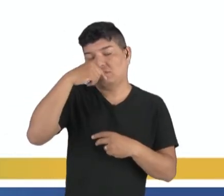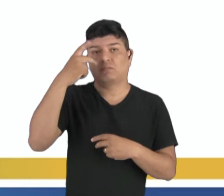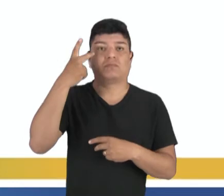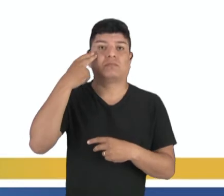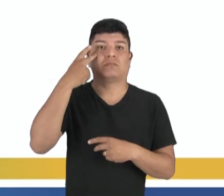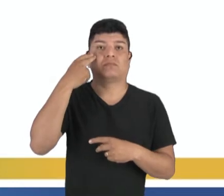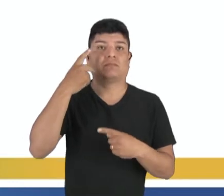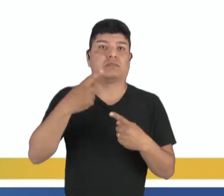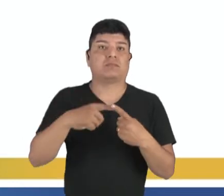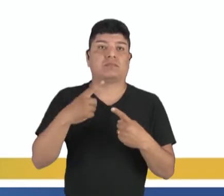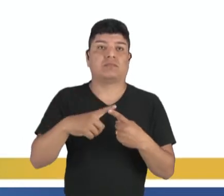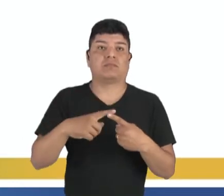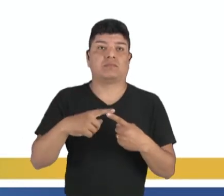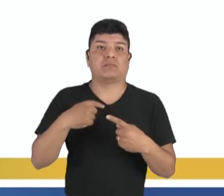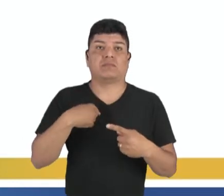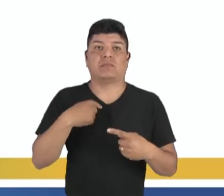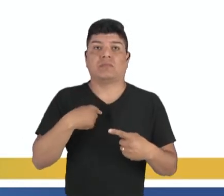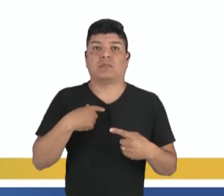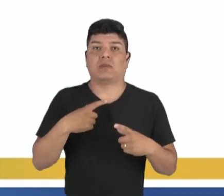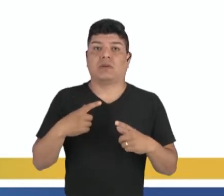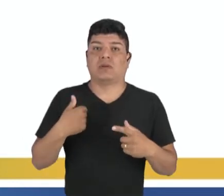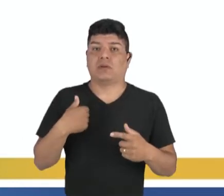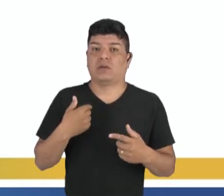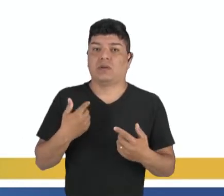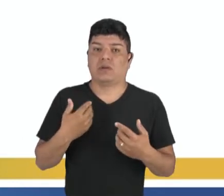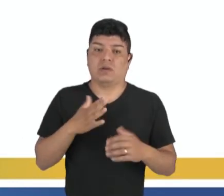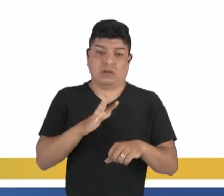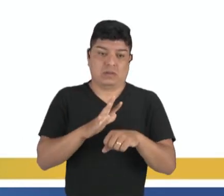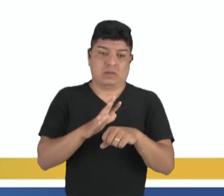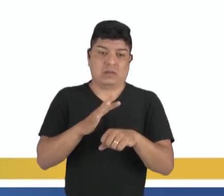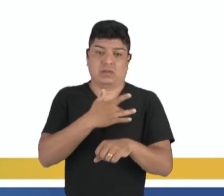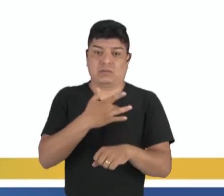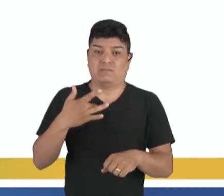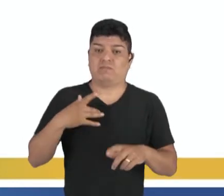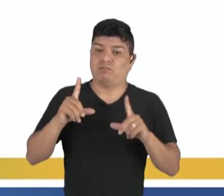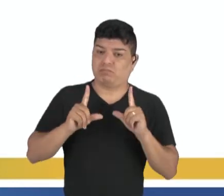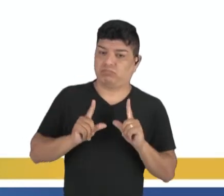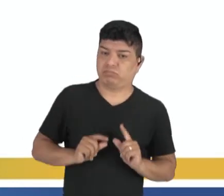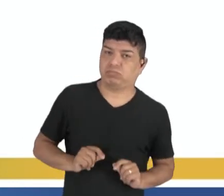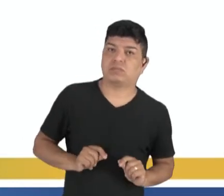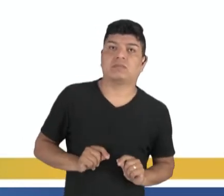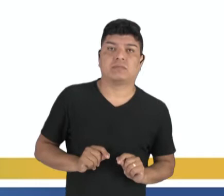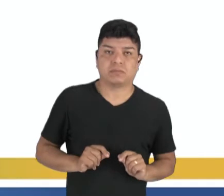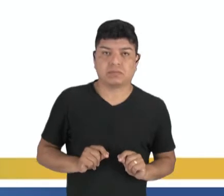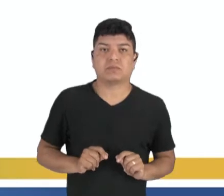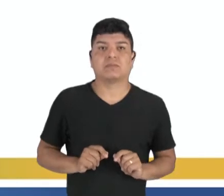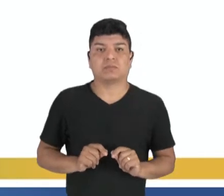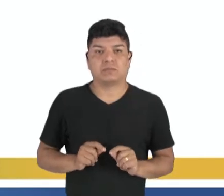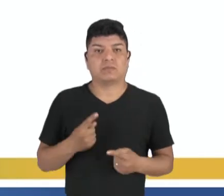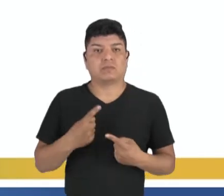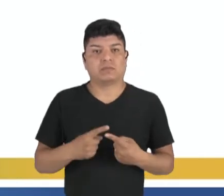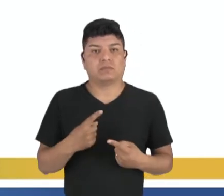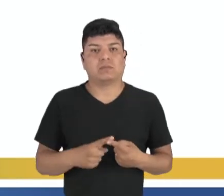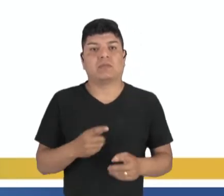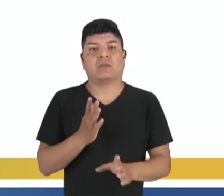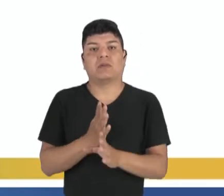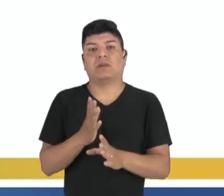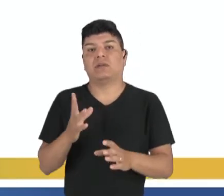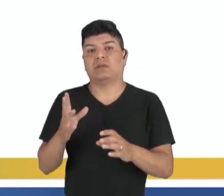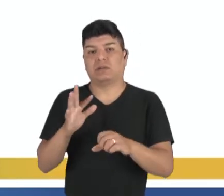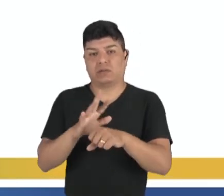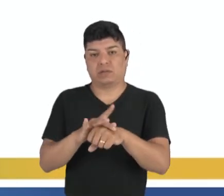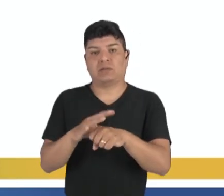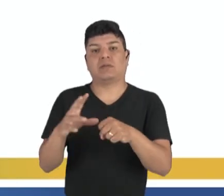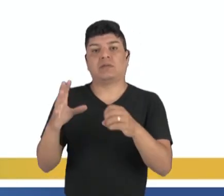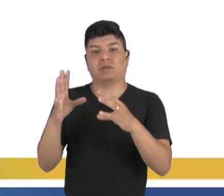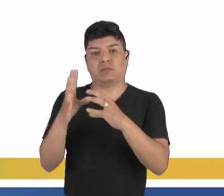comuns. Porque o seu sistema imunológico ele não vai conseguir trabalhar como antes. Já que a intenção dessa doença, e uma